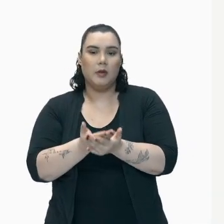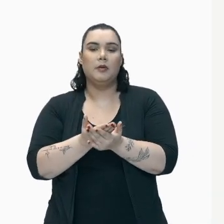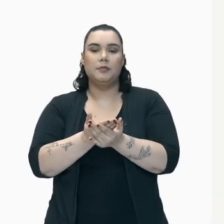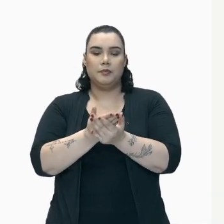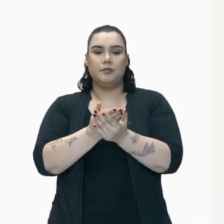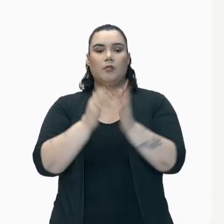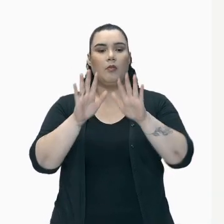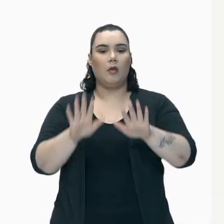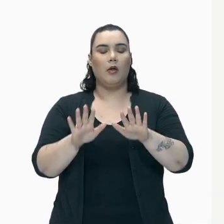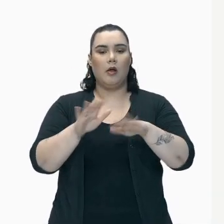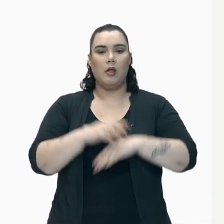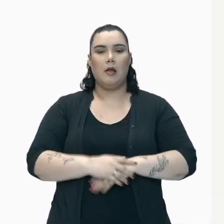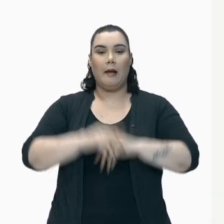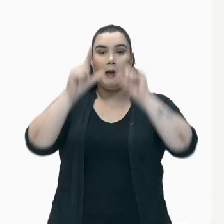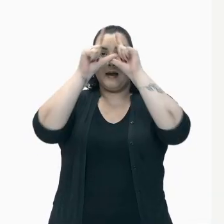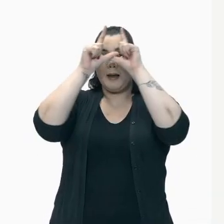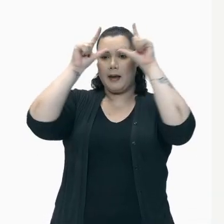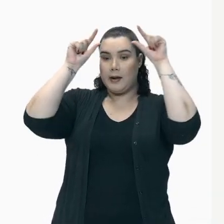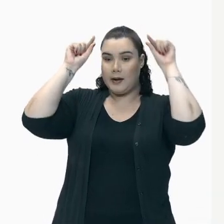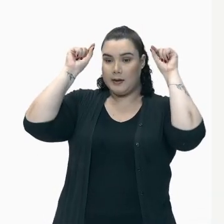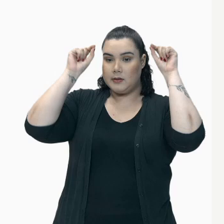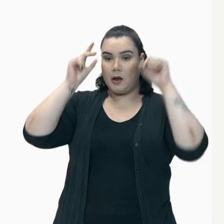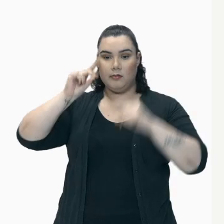que na Grécia Antiga,